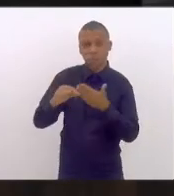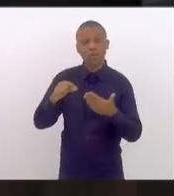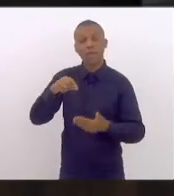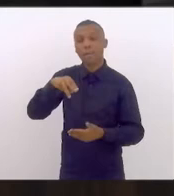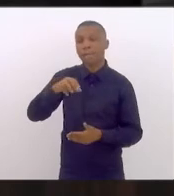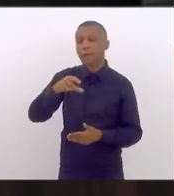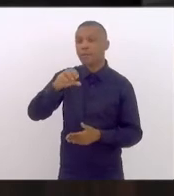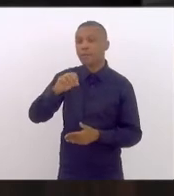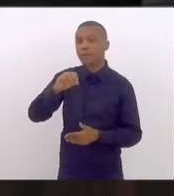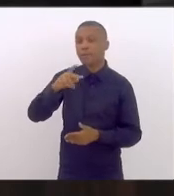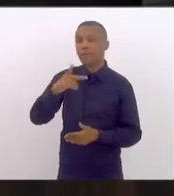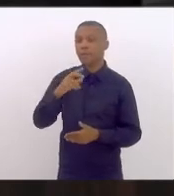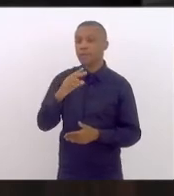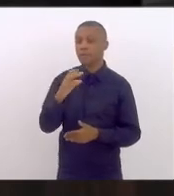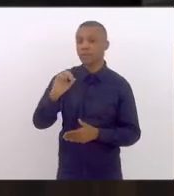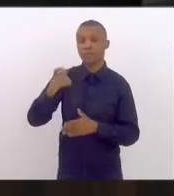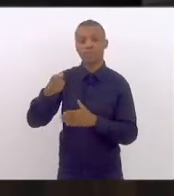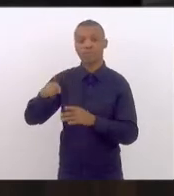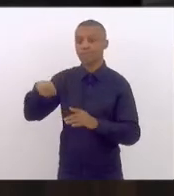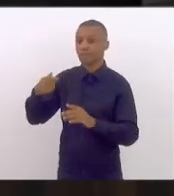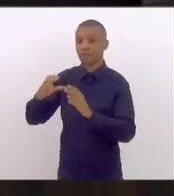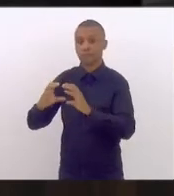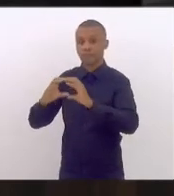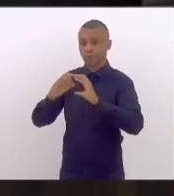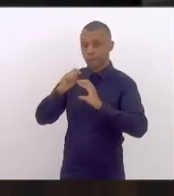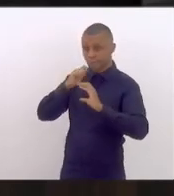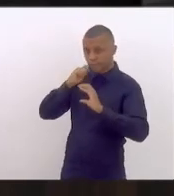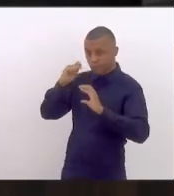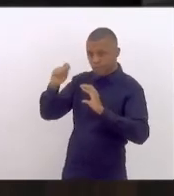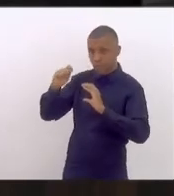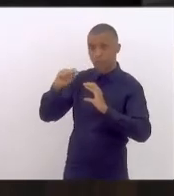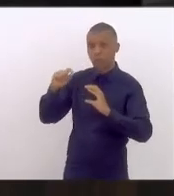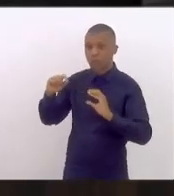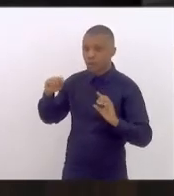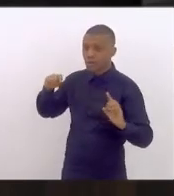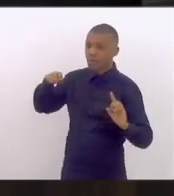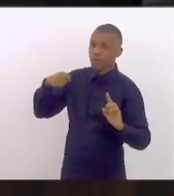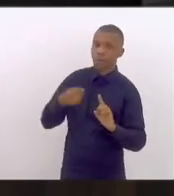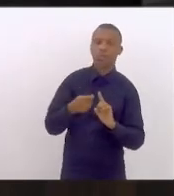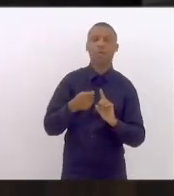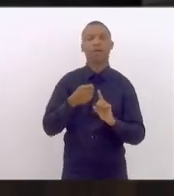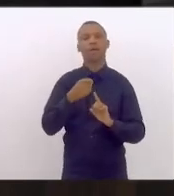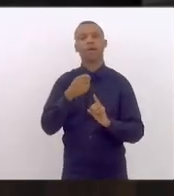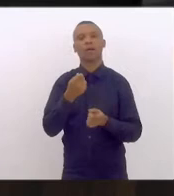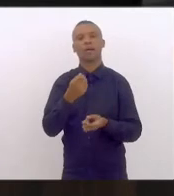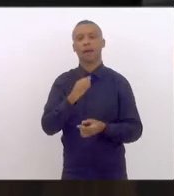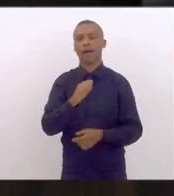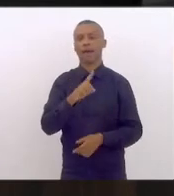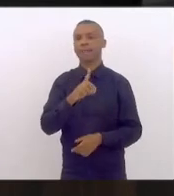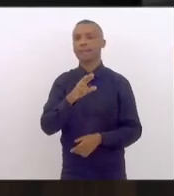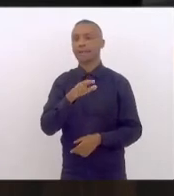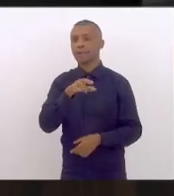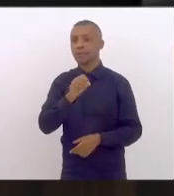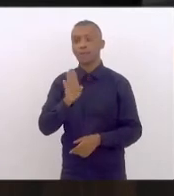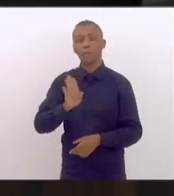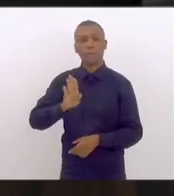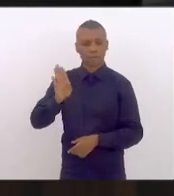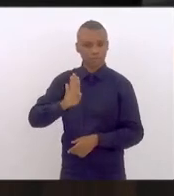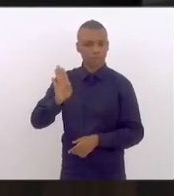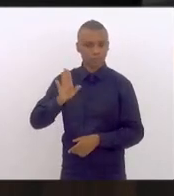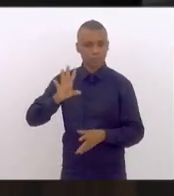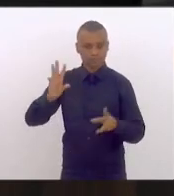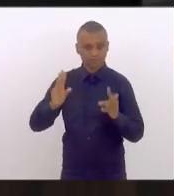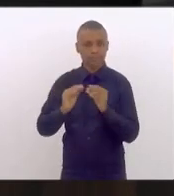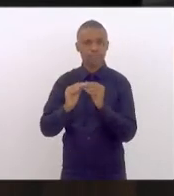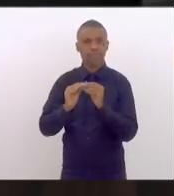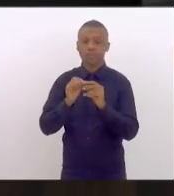concede a medalha Tiradentes respectivo diploma ao contra Almirante Adriano Marcelino Batista parecida comissão de